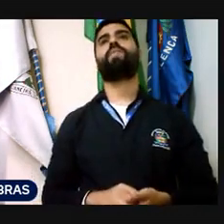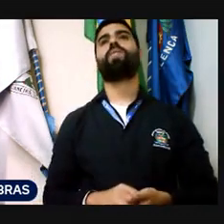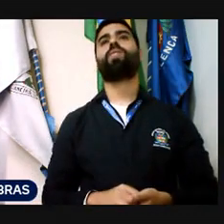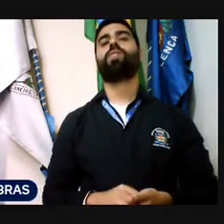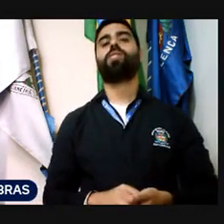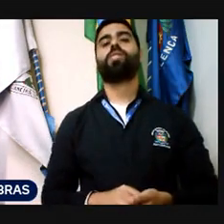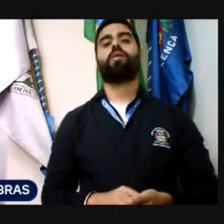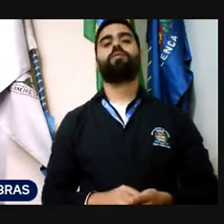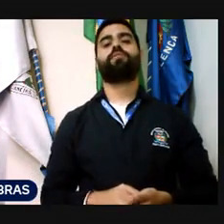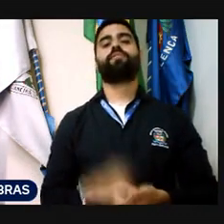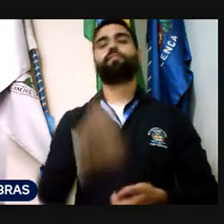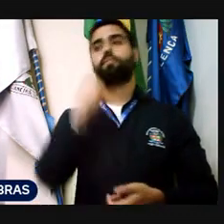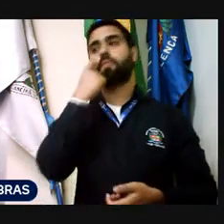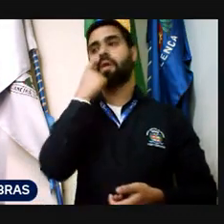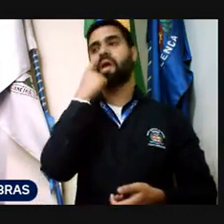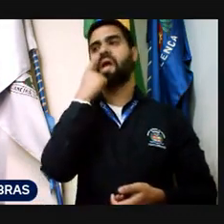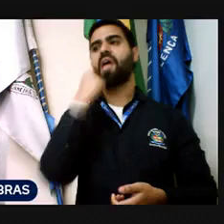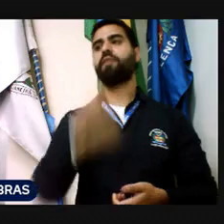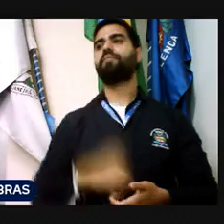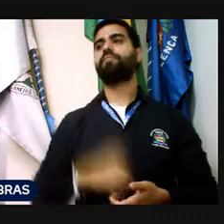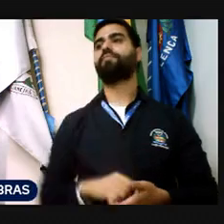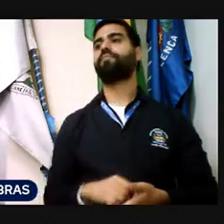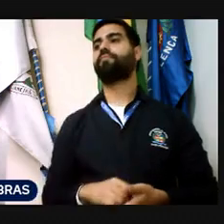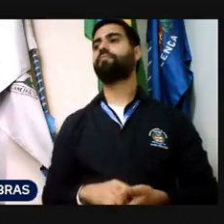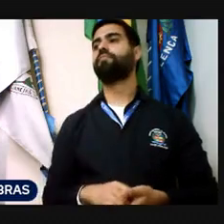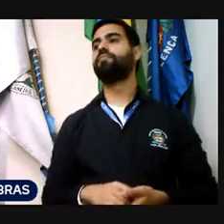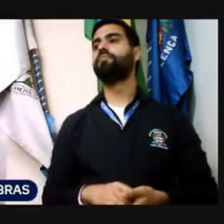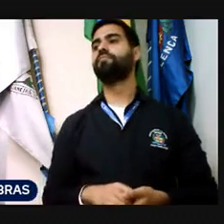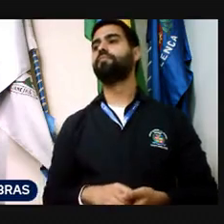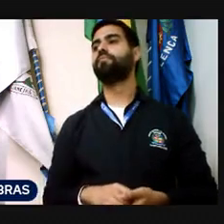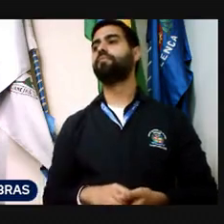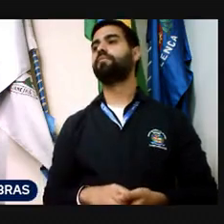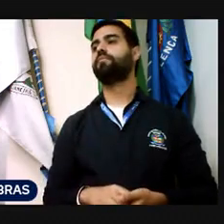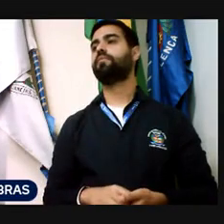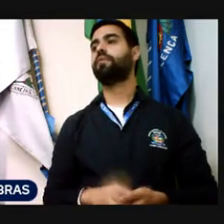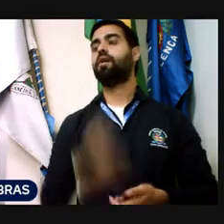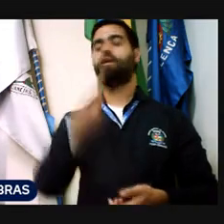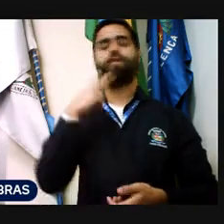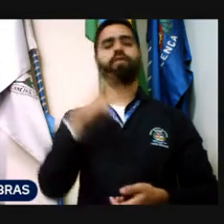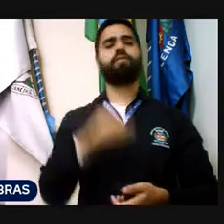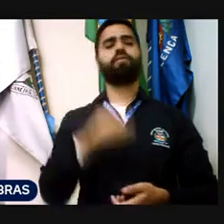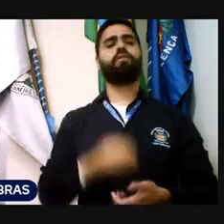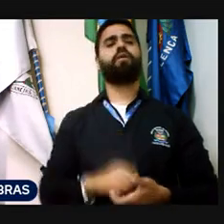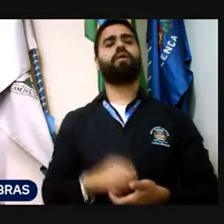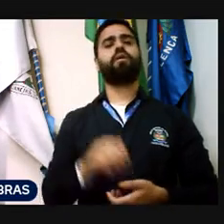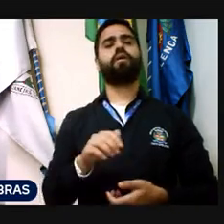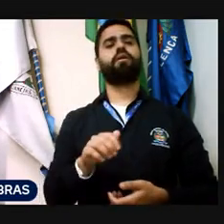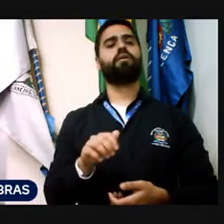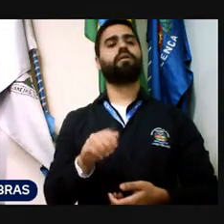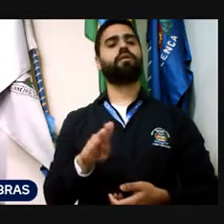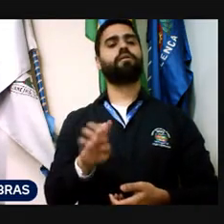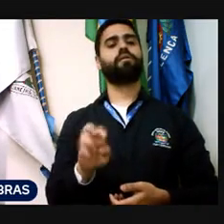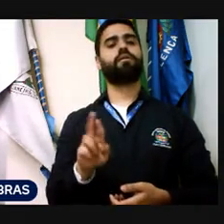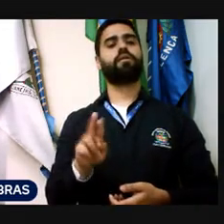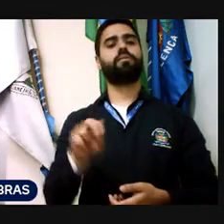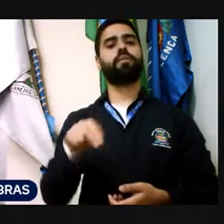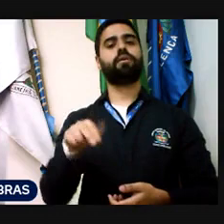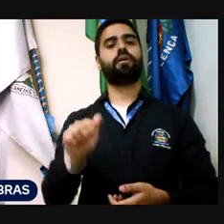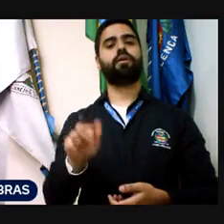meus atestos de estima e consideração. Sala das sessões, 3 de agosto de 2021, vereador Bernardo